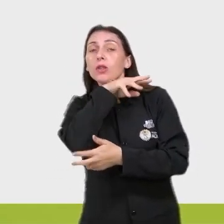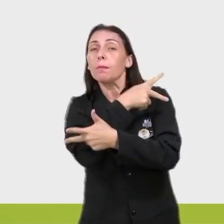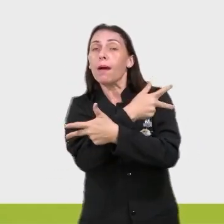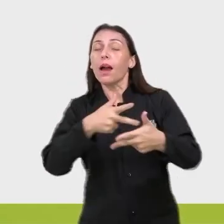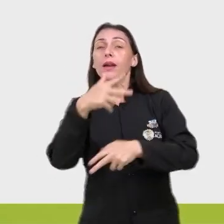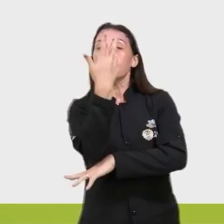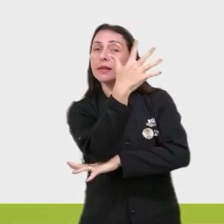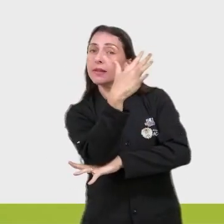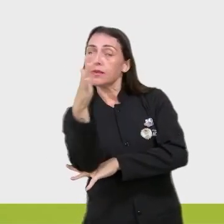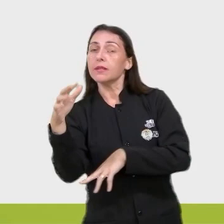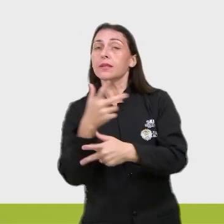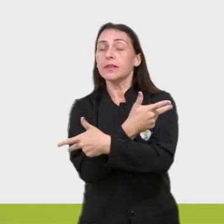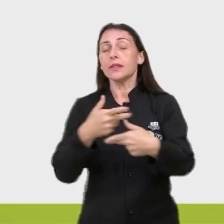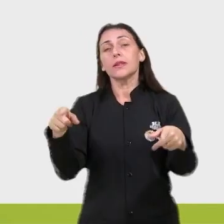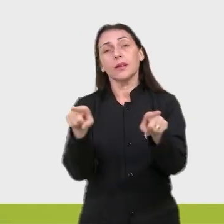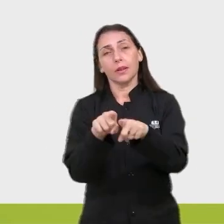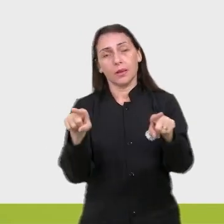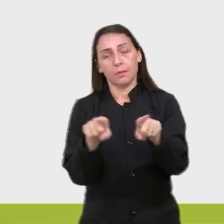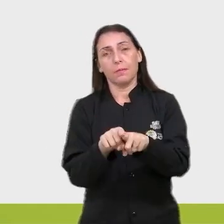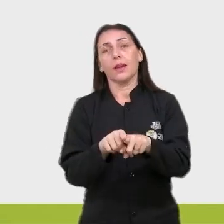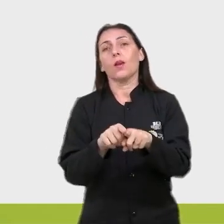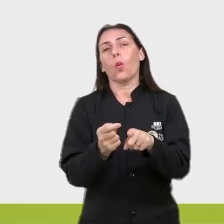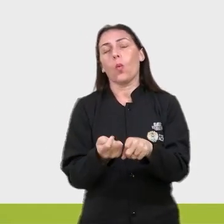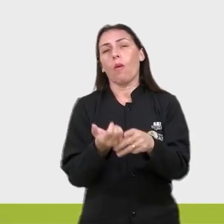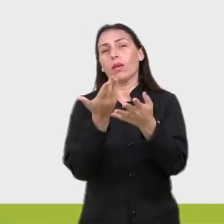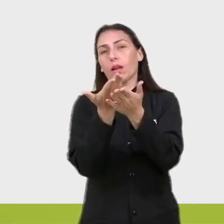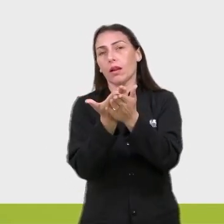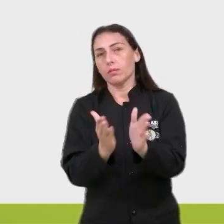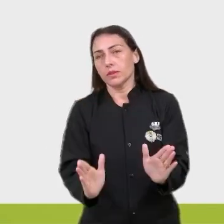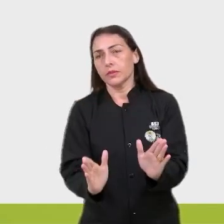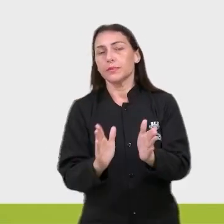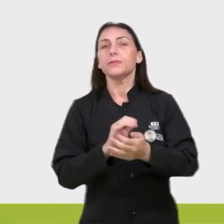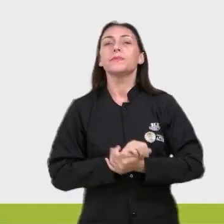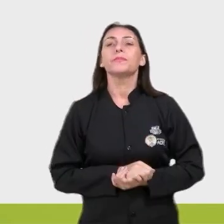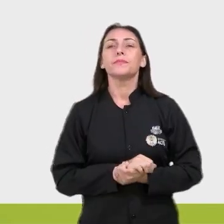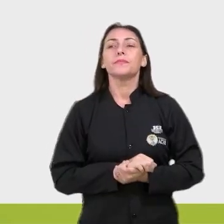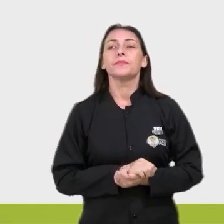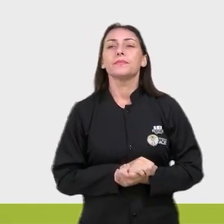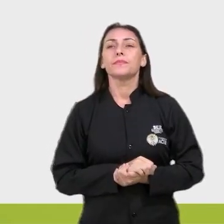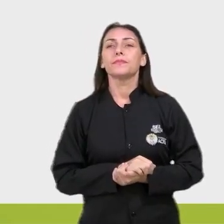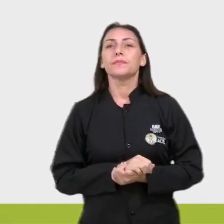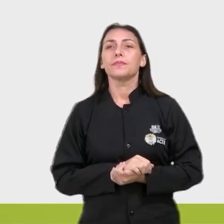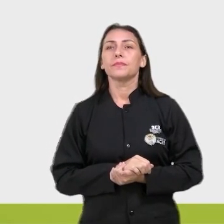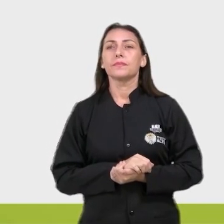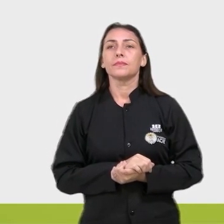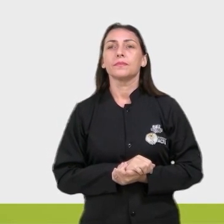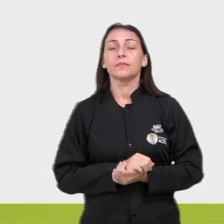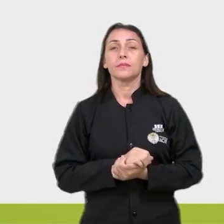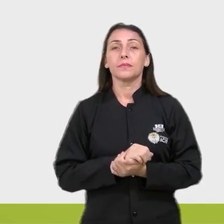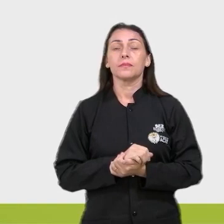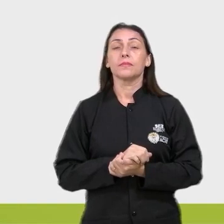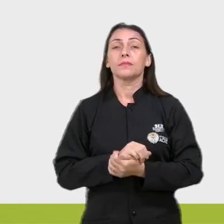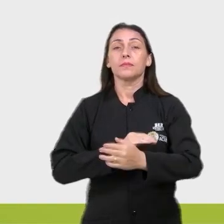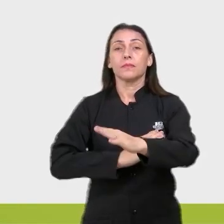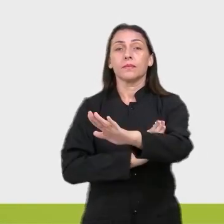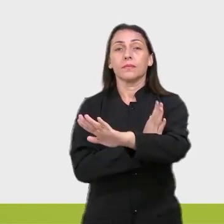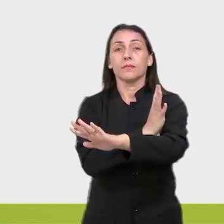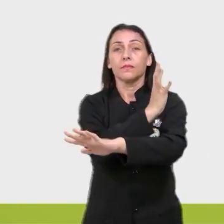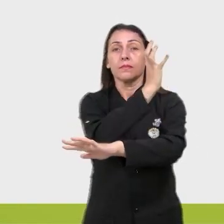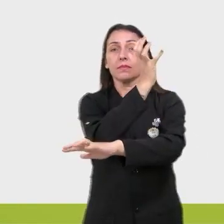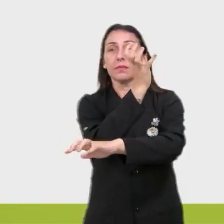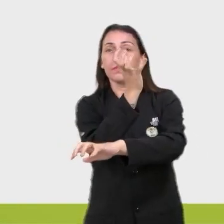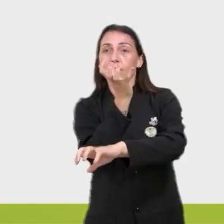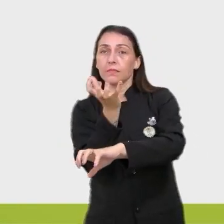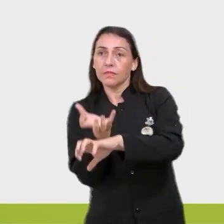muitas espécies aí que estão em extinção. Então, vamos para o próximo. Cerrado. O Cerrado aí